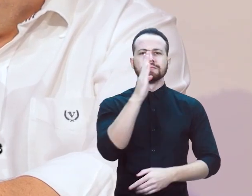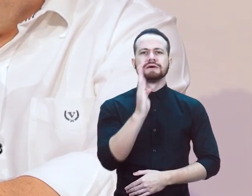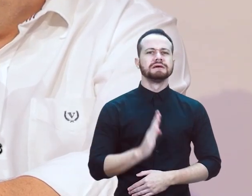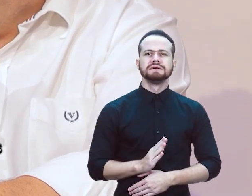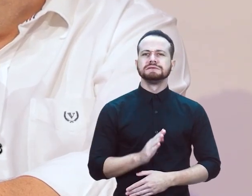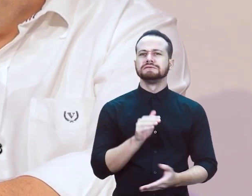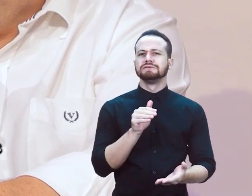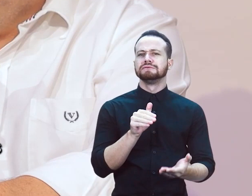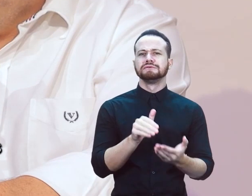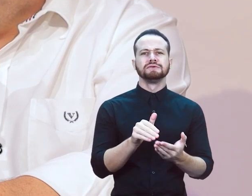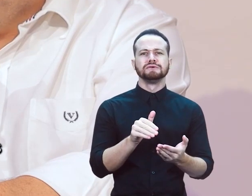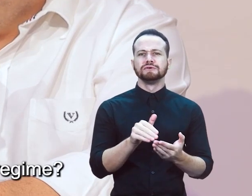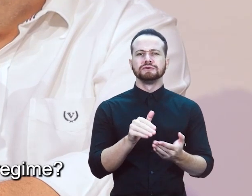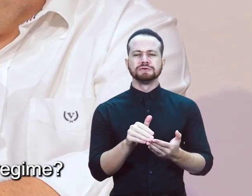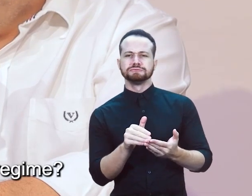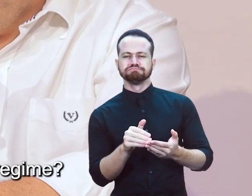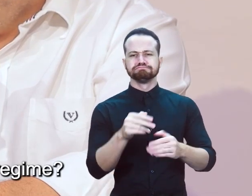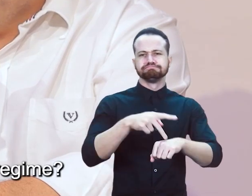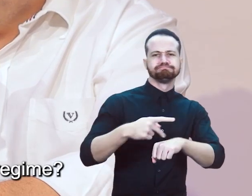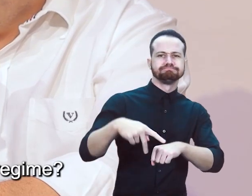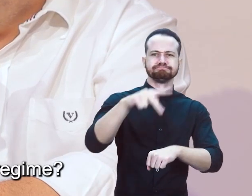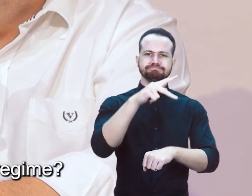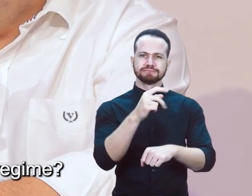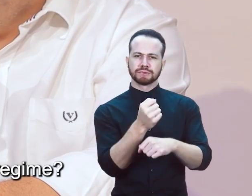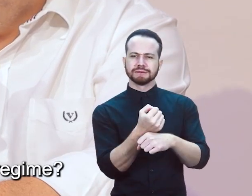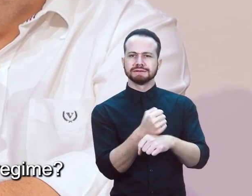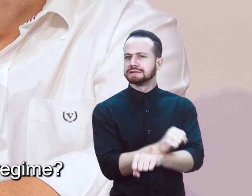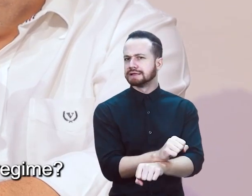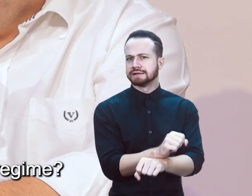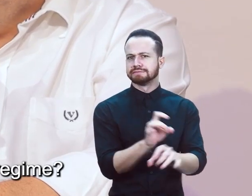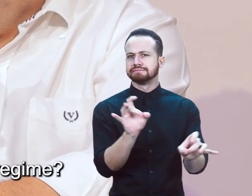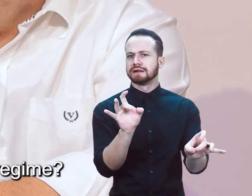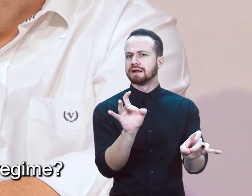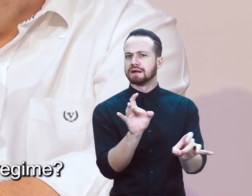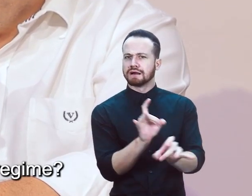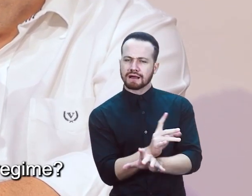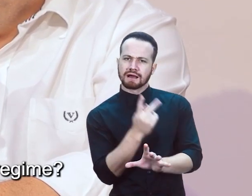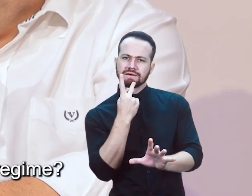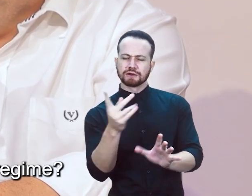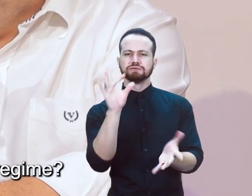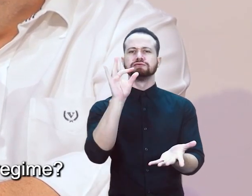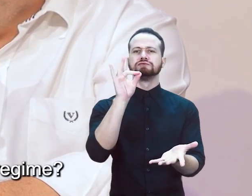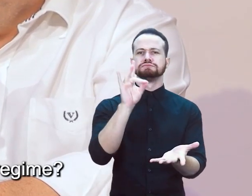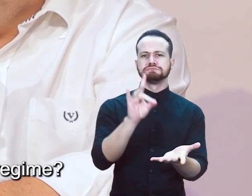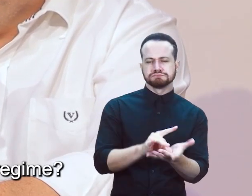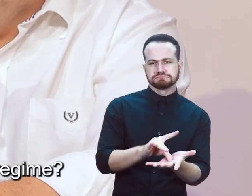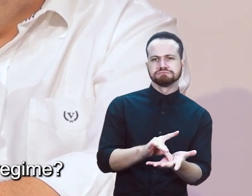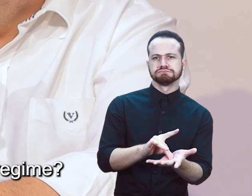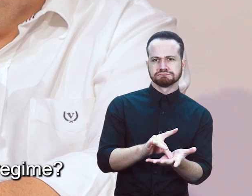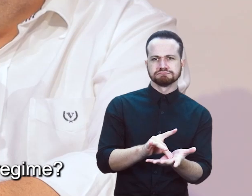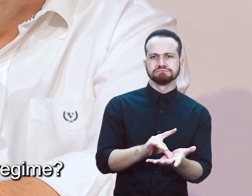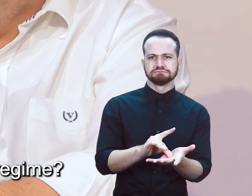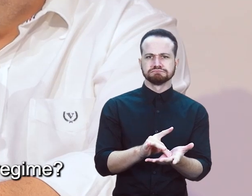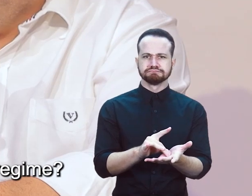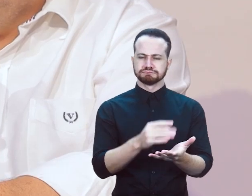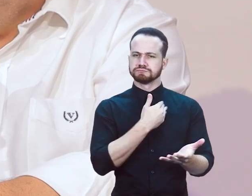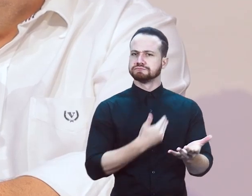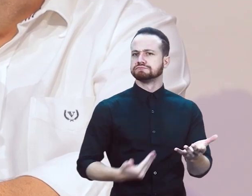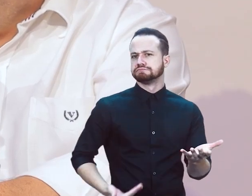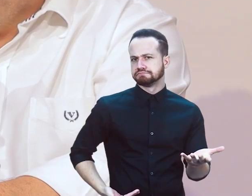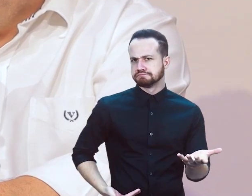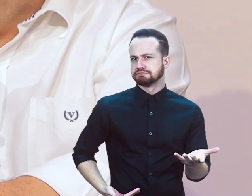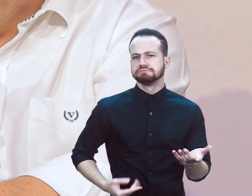país a romper com isso e, pelo menos oficialmente, declarar o rompimento com esse